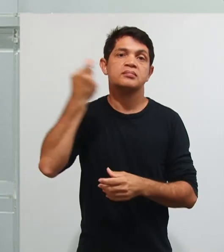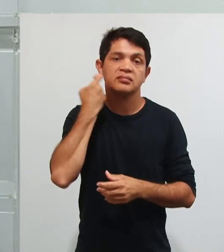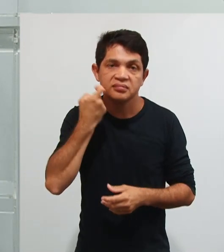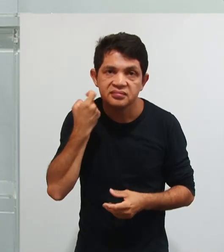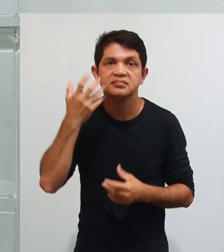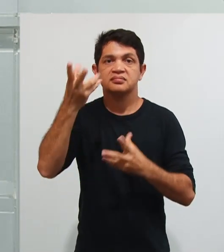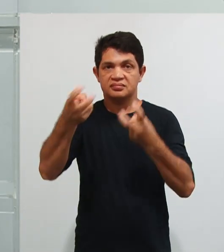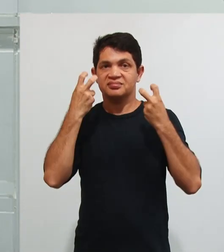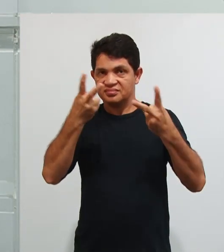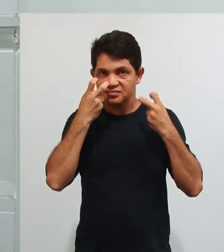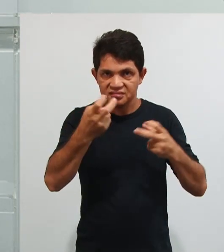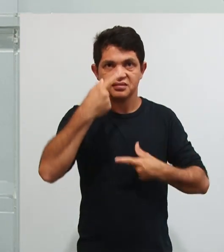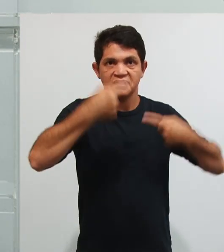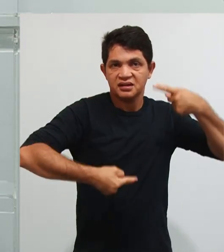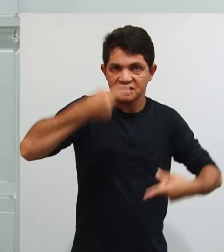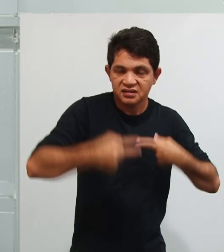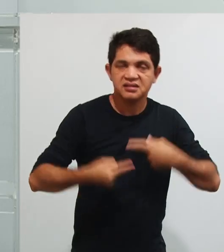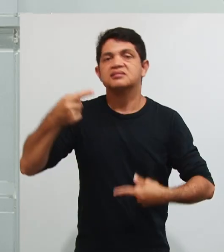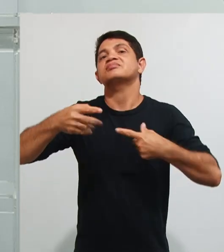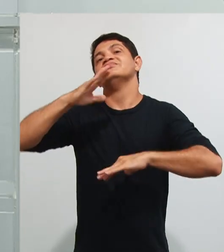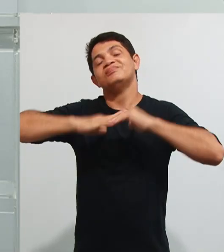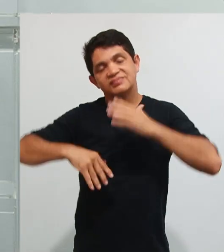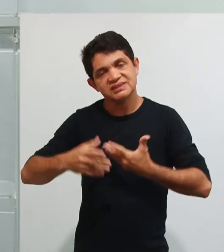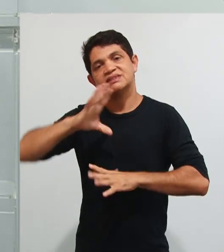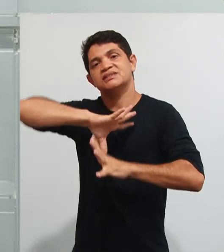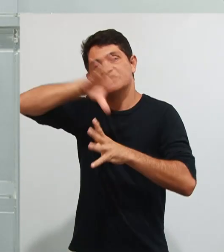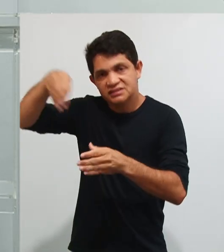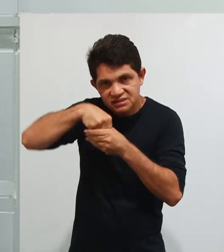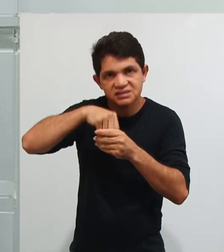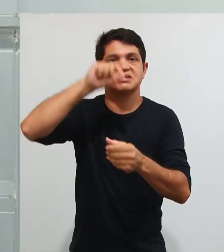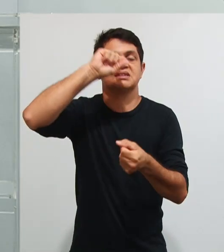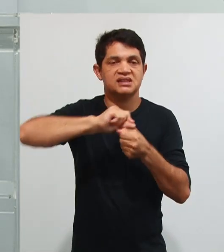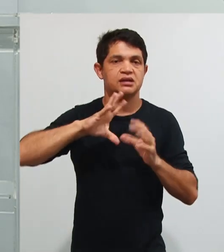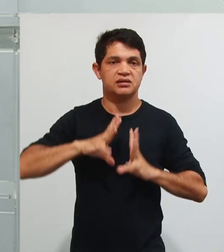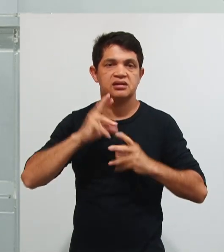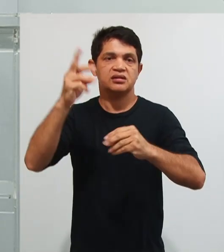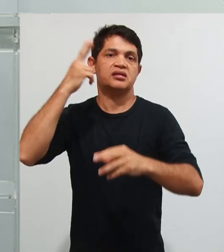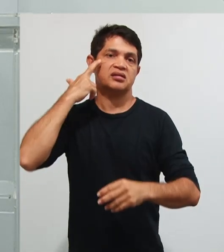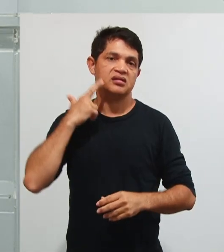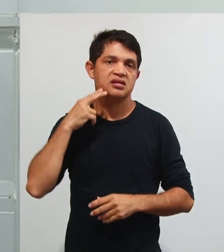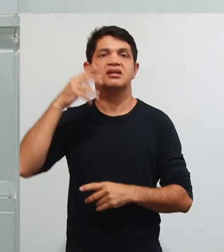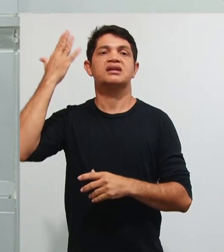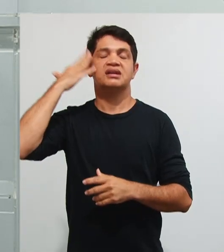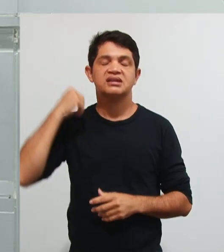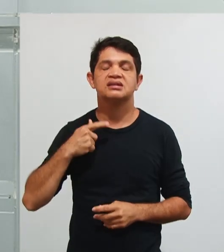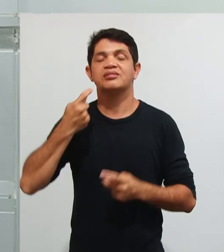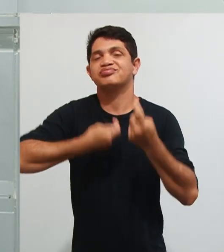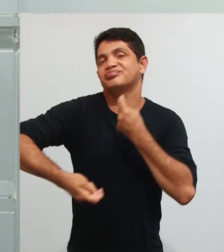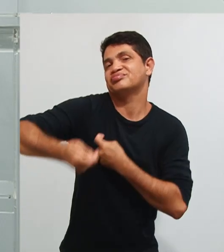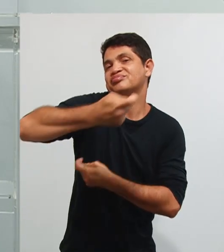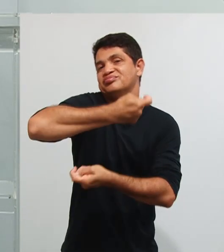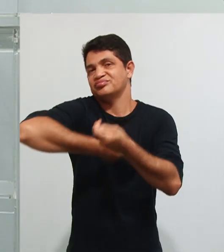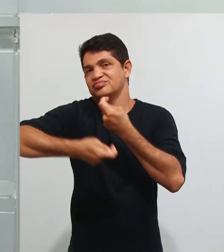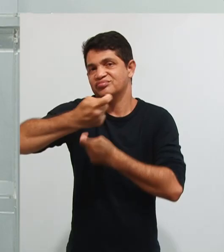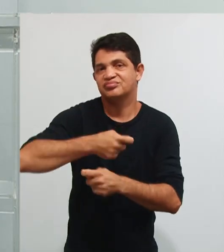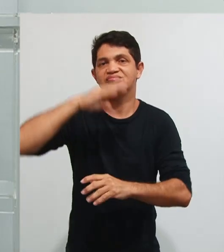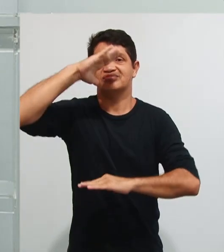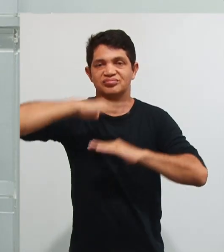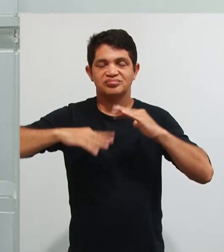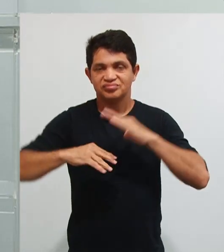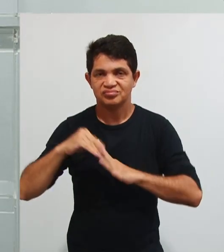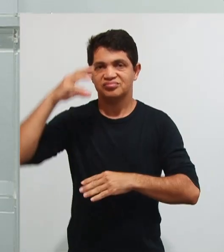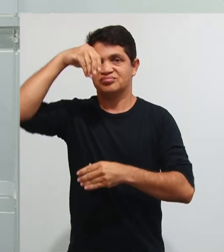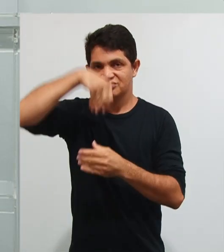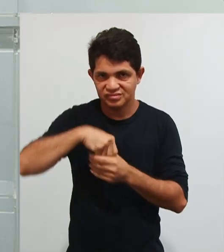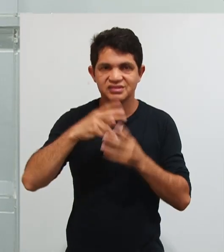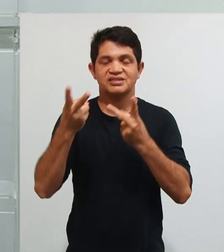dar certo políticas públicas para movimentação econômica do que eu já tenho parametrizado no Estado, do